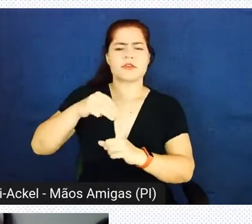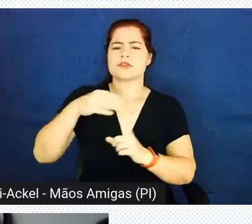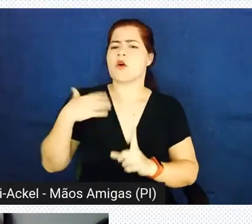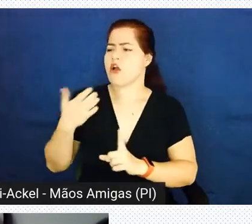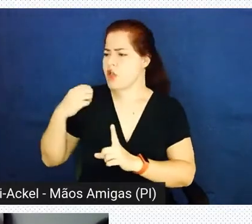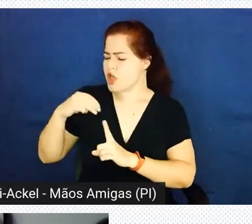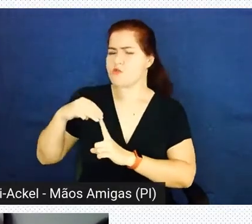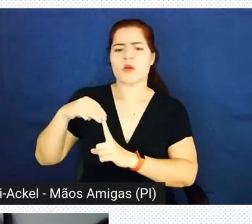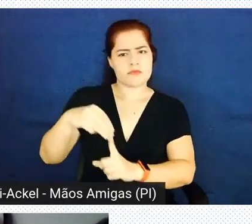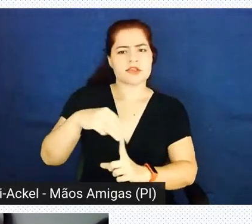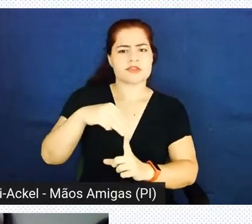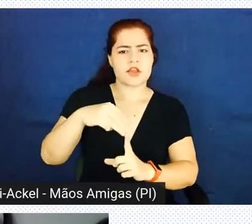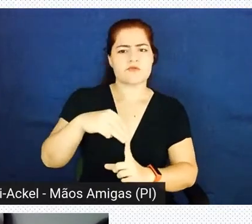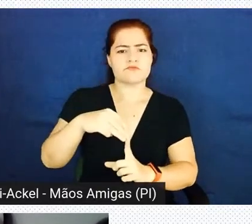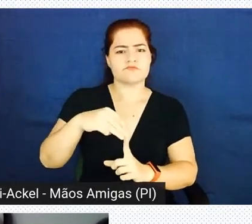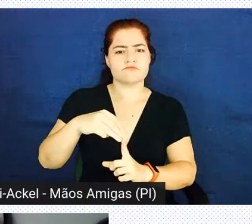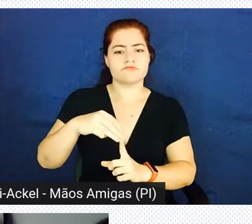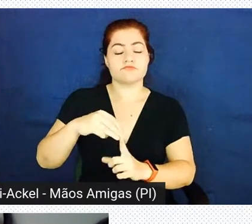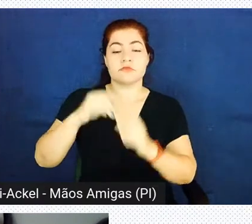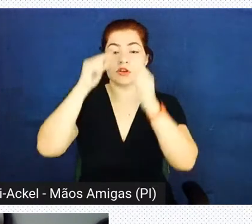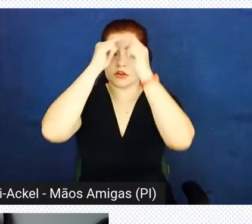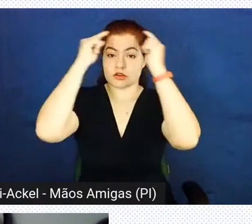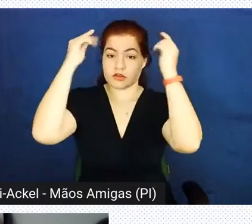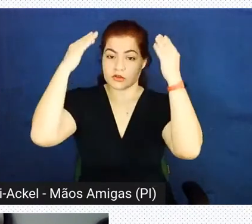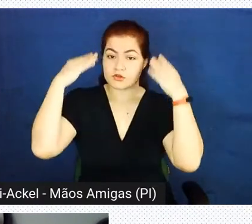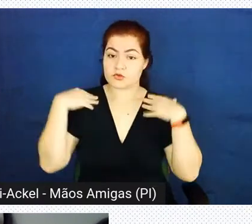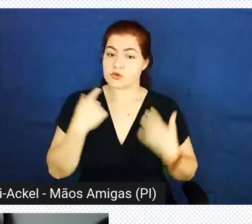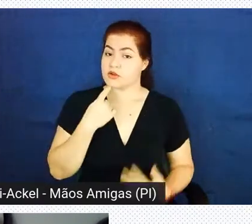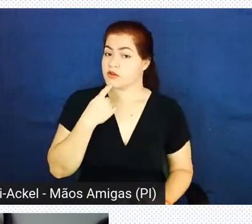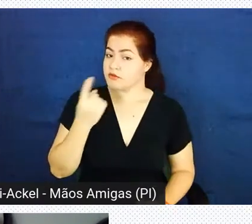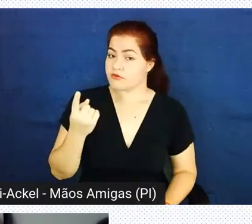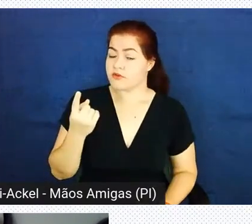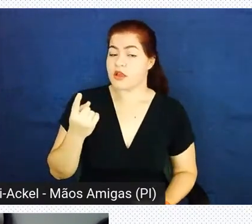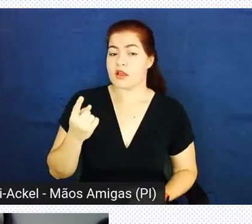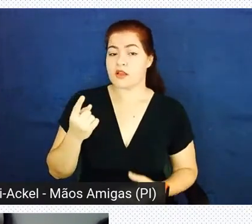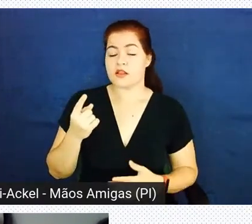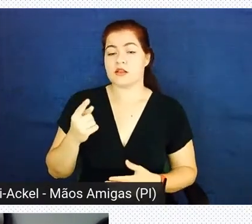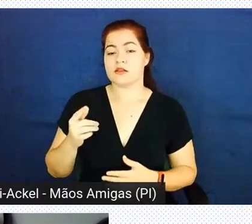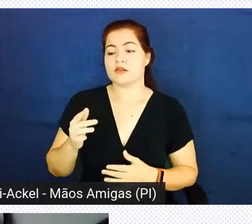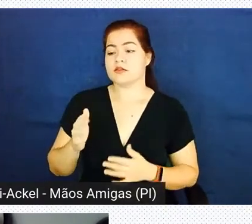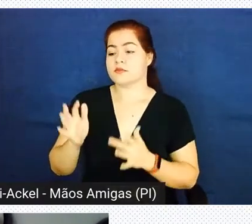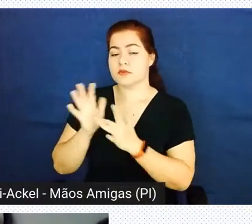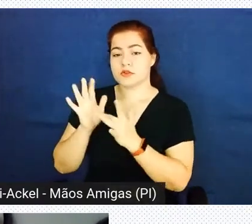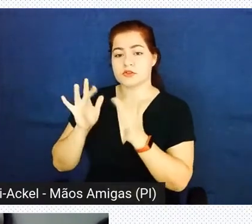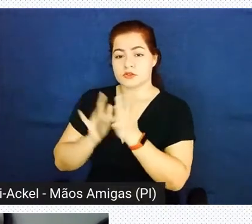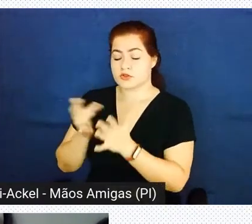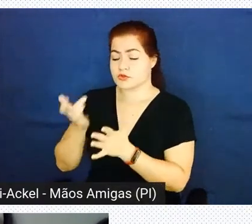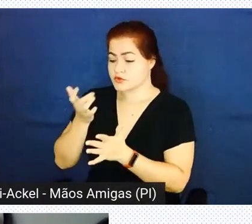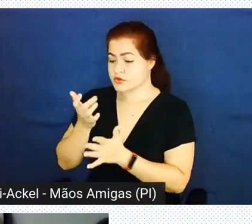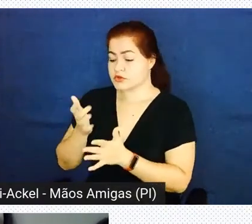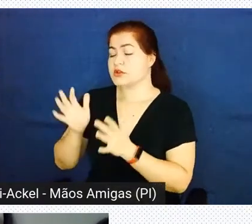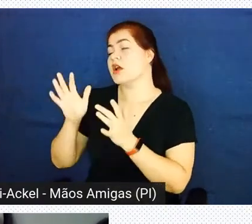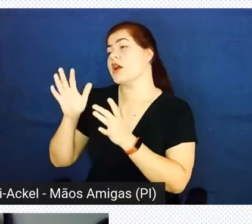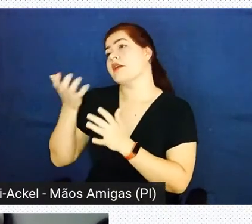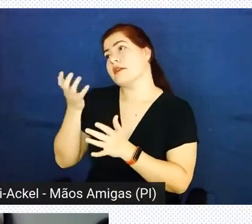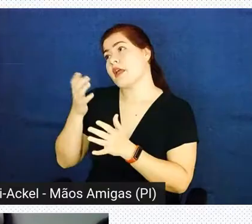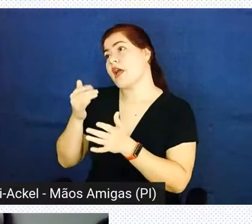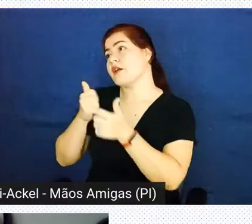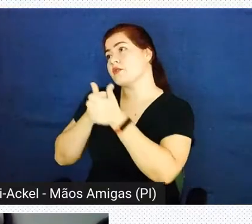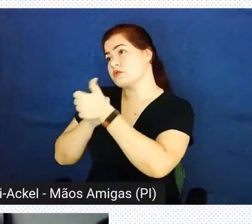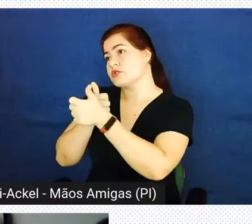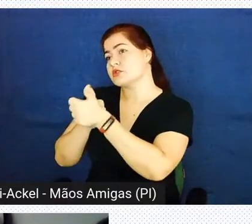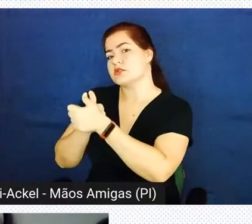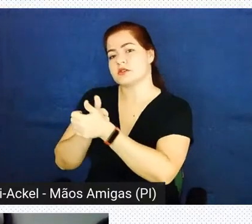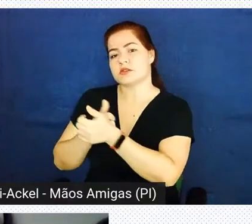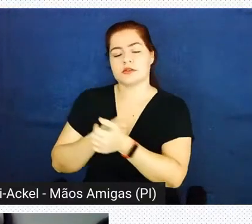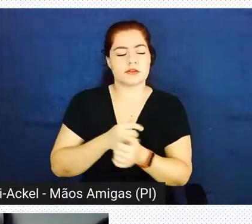missão. E aí Joana de Cusa chegou para Jesus, queria segui-lo. Joana, a tua tarefa